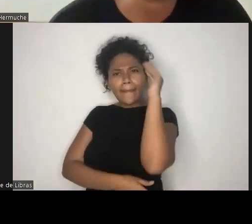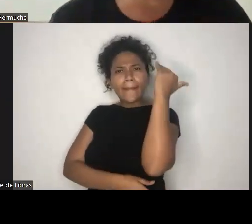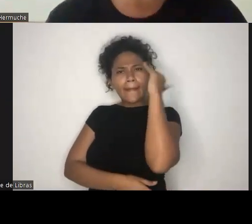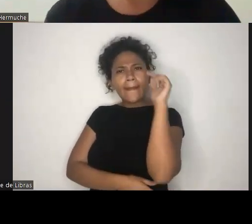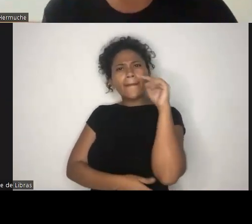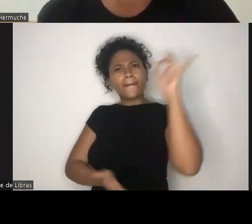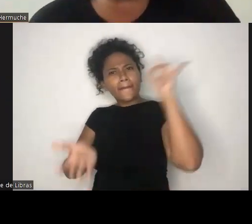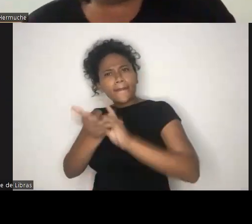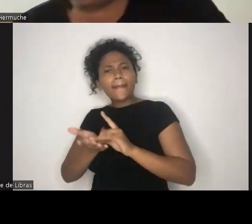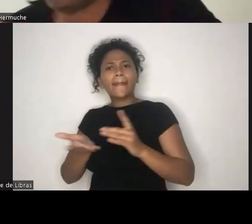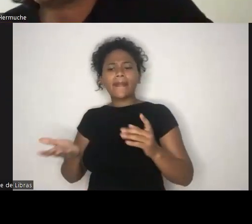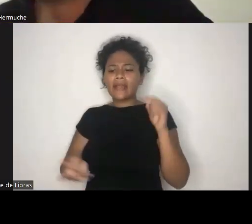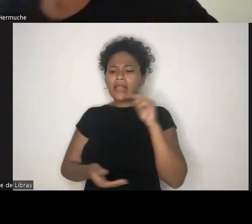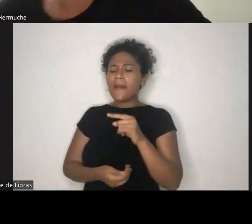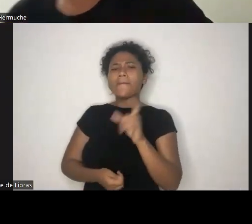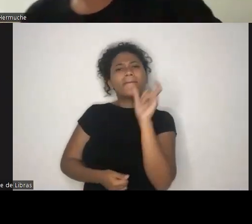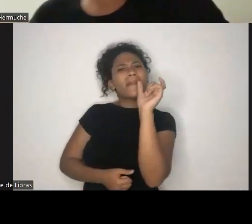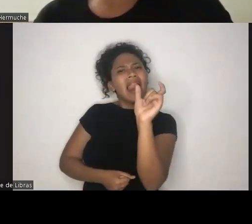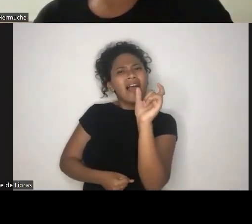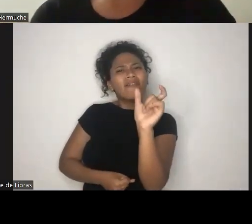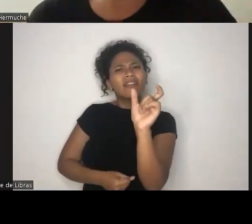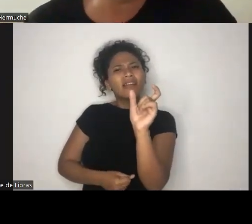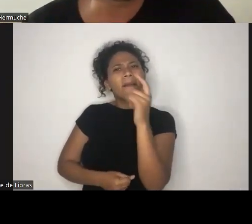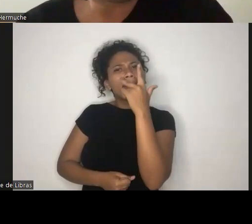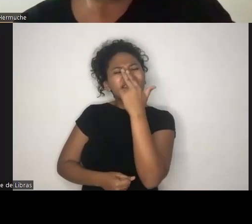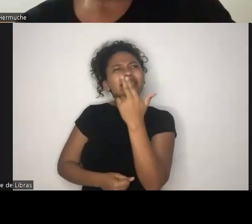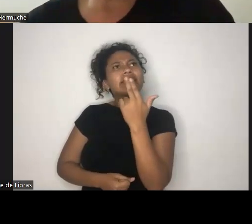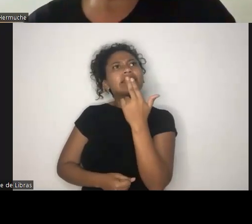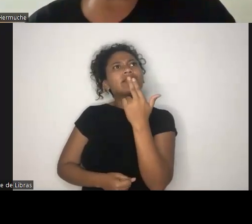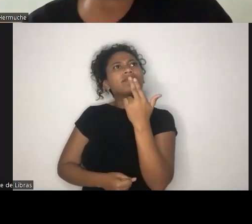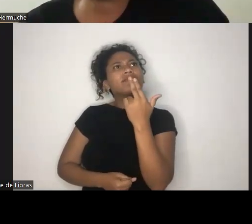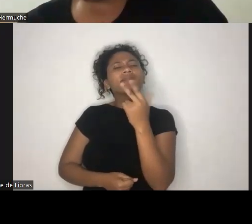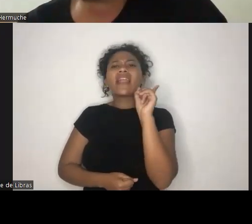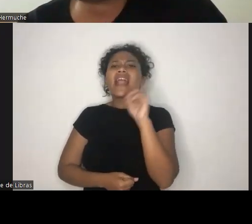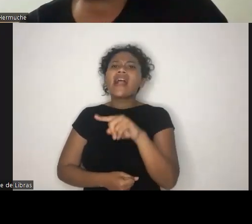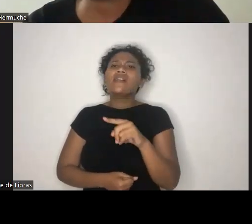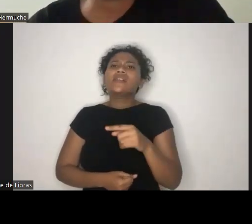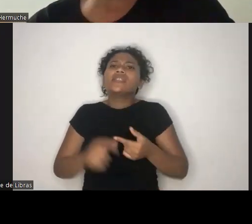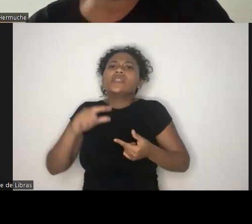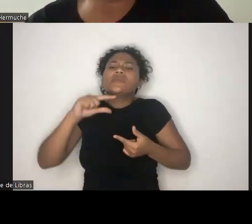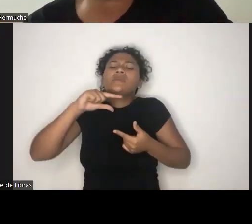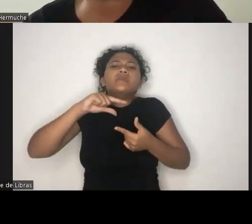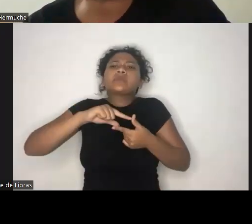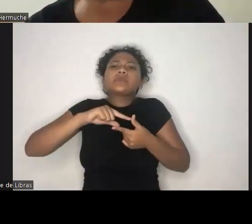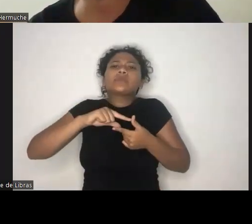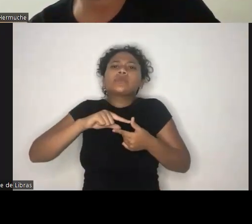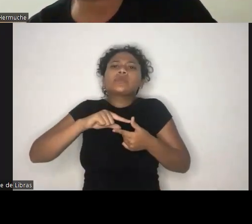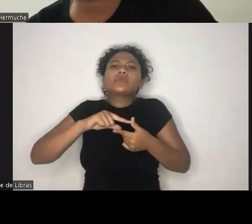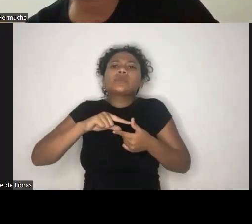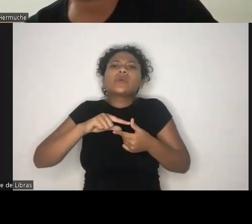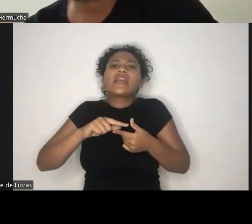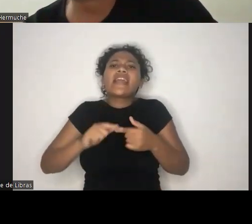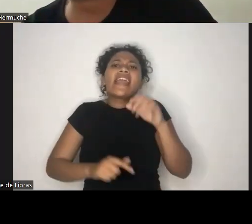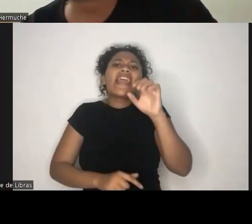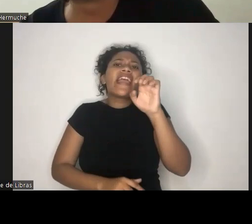aquele aquela palavra que parece ser um tabu que é a excelência até uma coisa mal feita ela tem